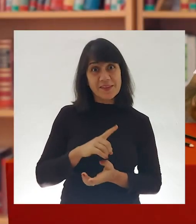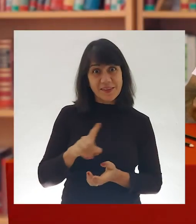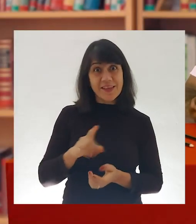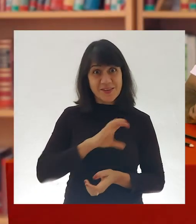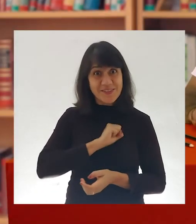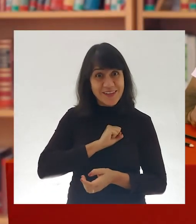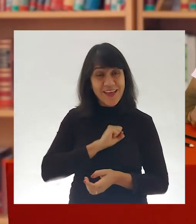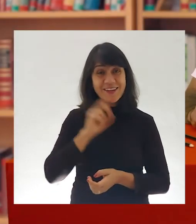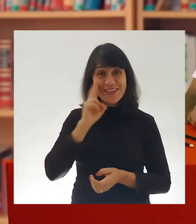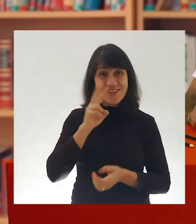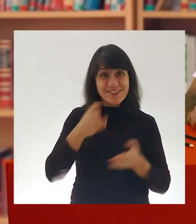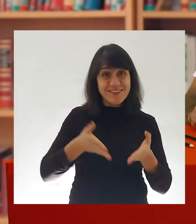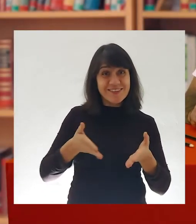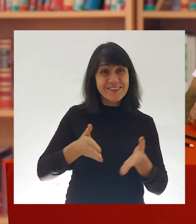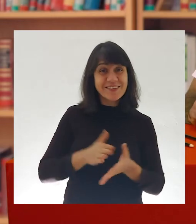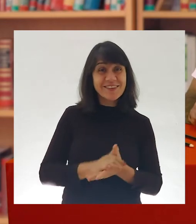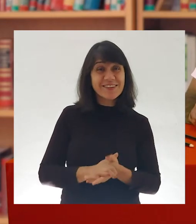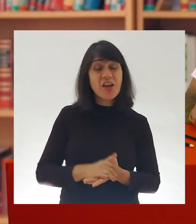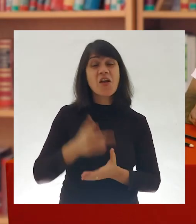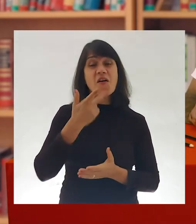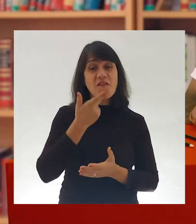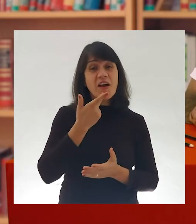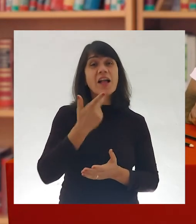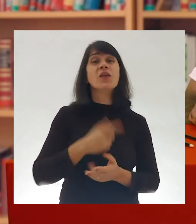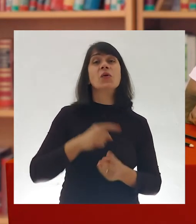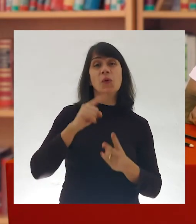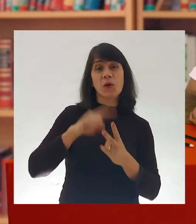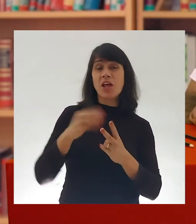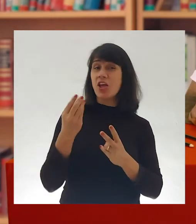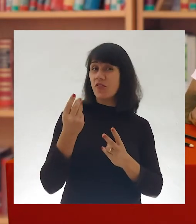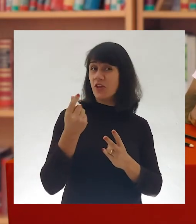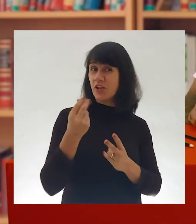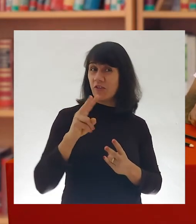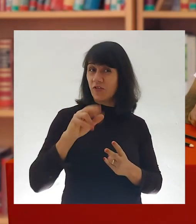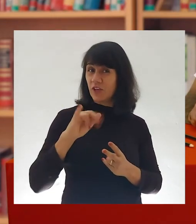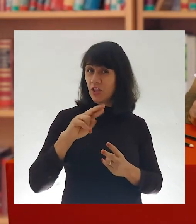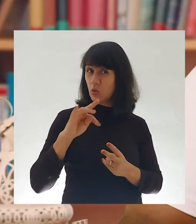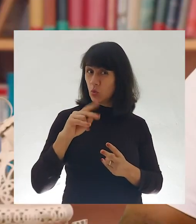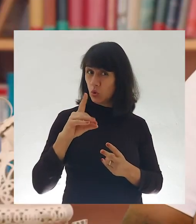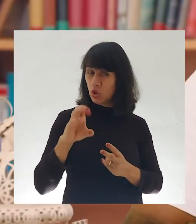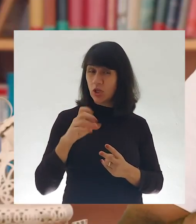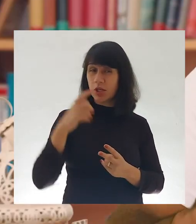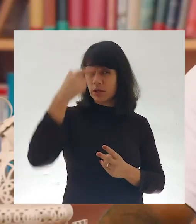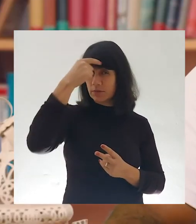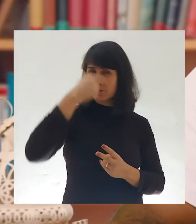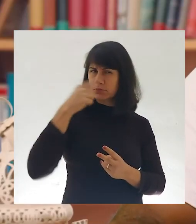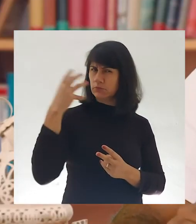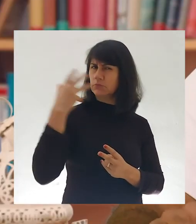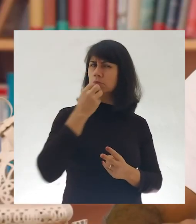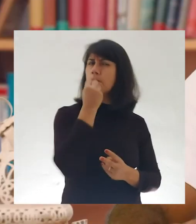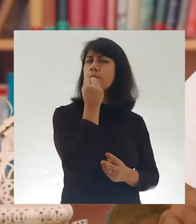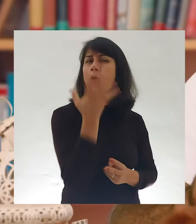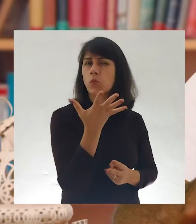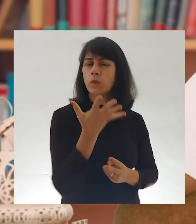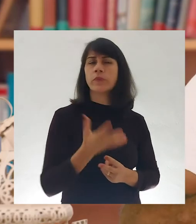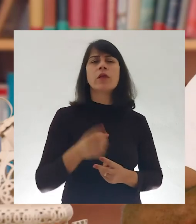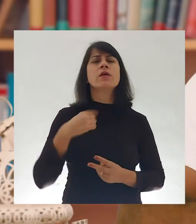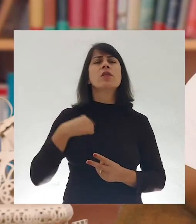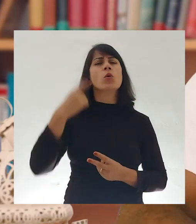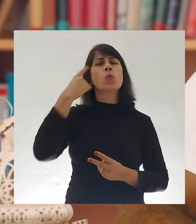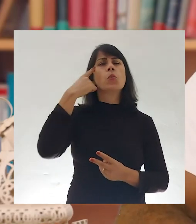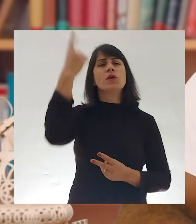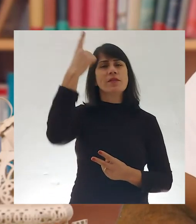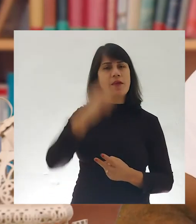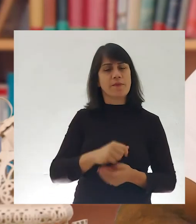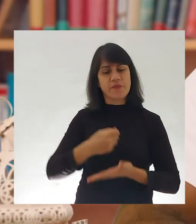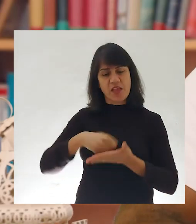Vocês gostaram da história de hoje? Ela falou sobre a virtude da generosidade. Eu tive até uma ideia. Eu vou escrever